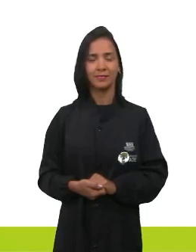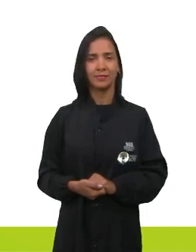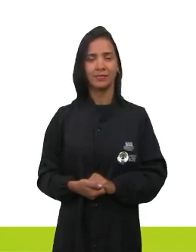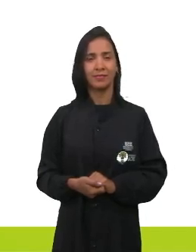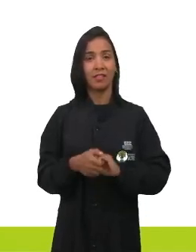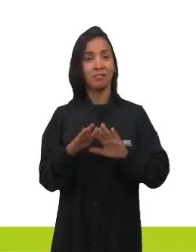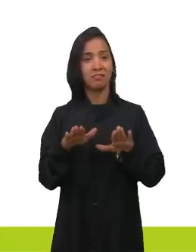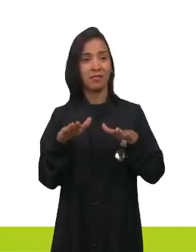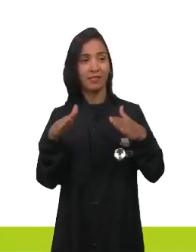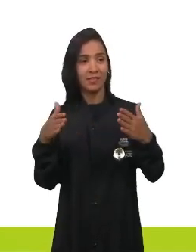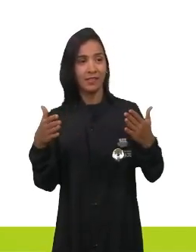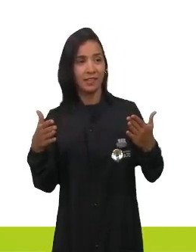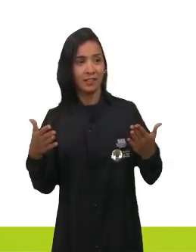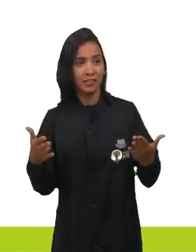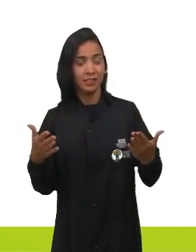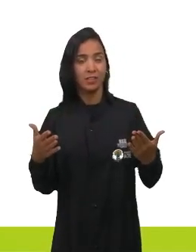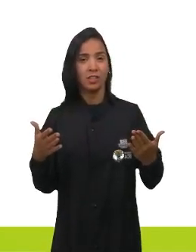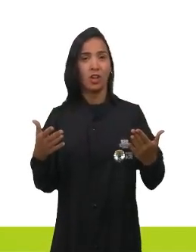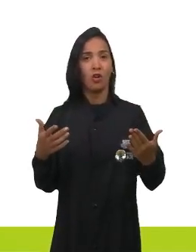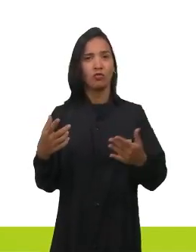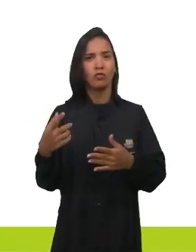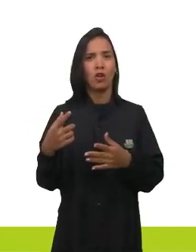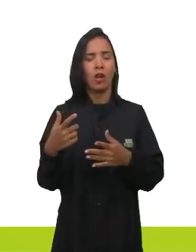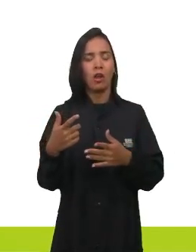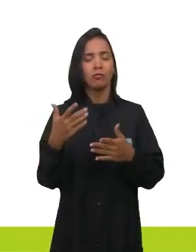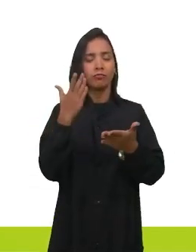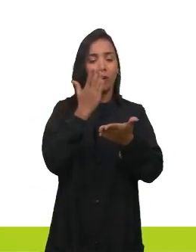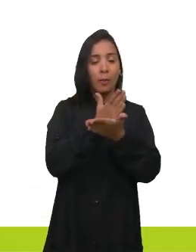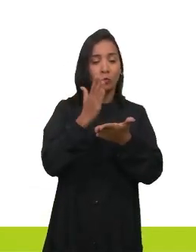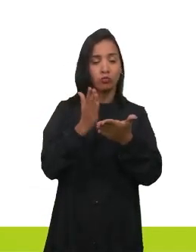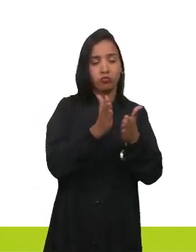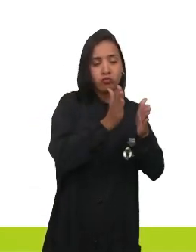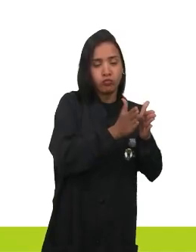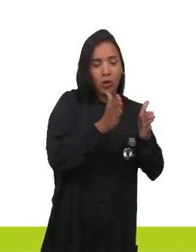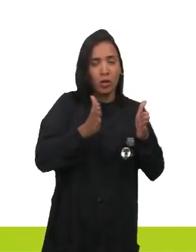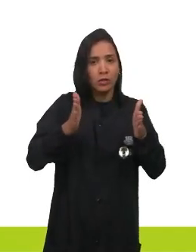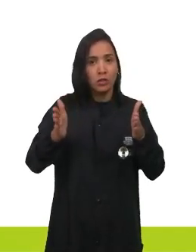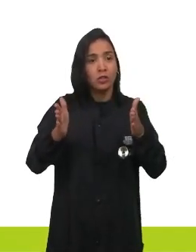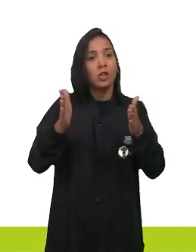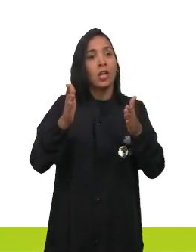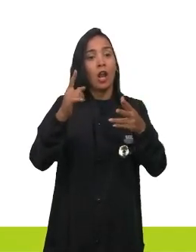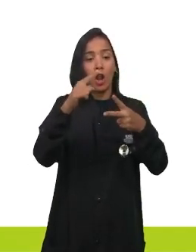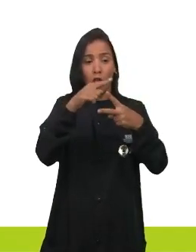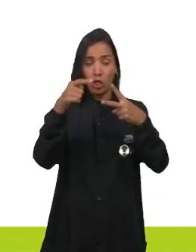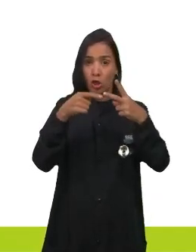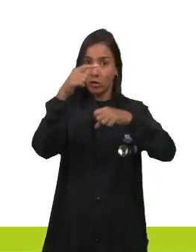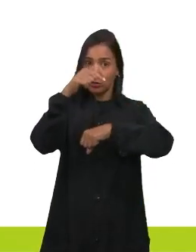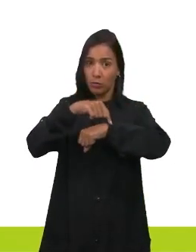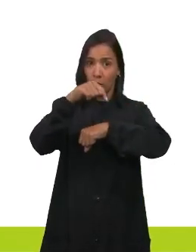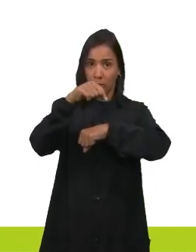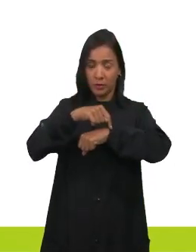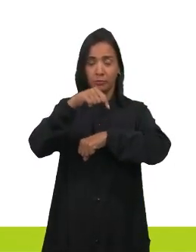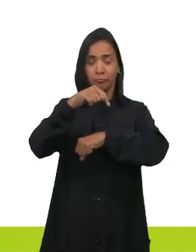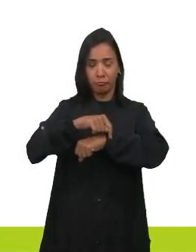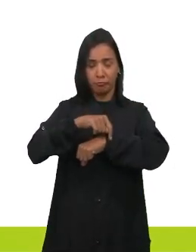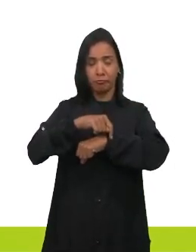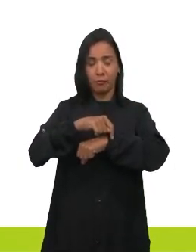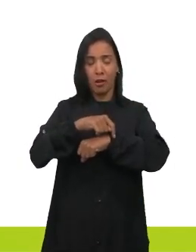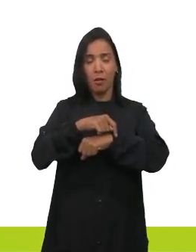Então, pessoal, a gente divide a literatura brasileira aí basicamente em dois